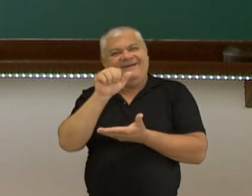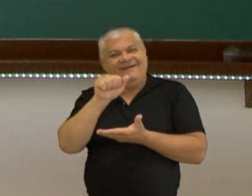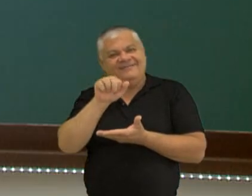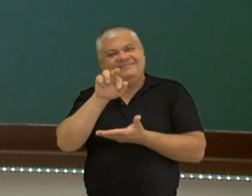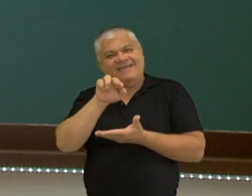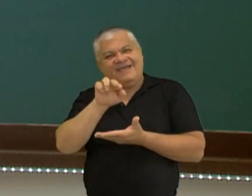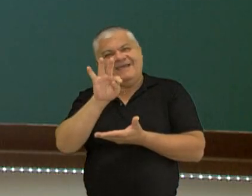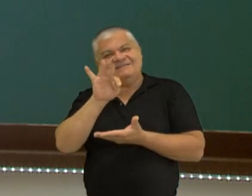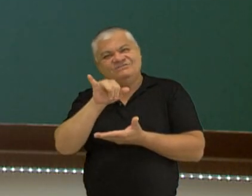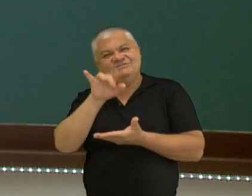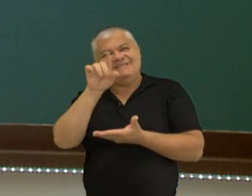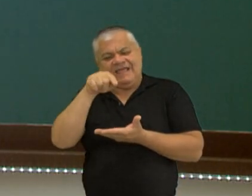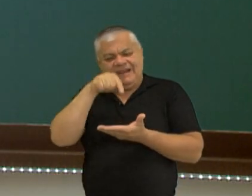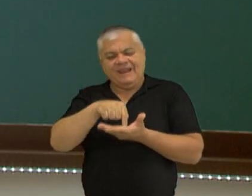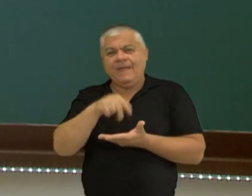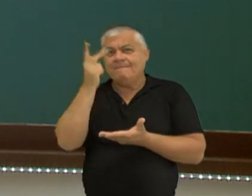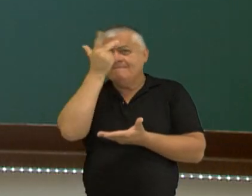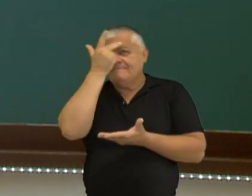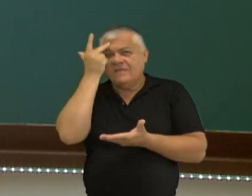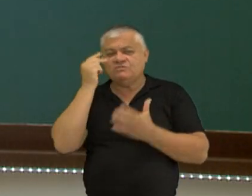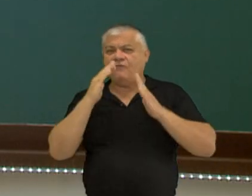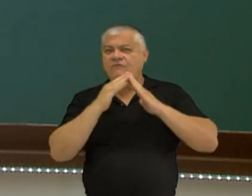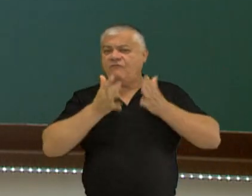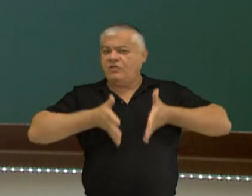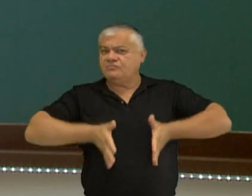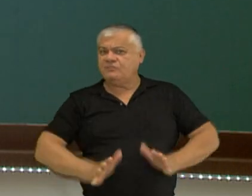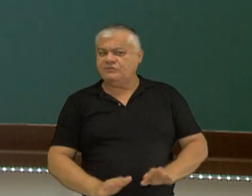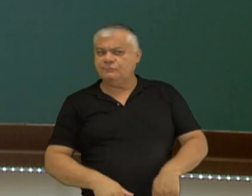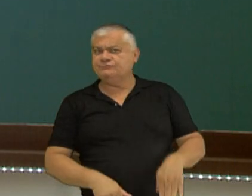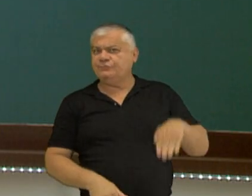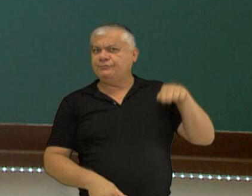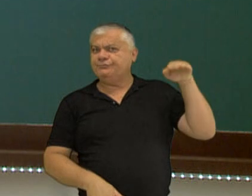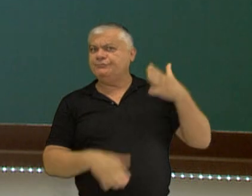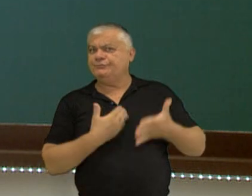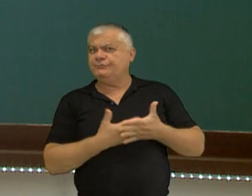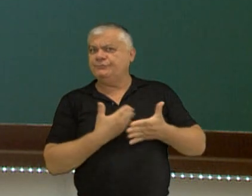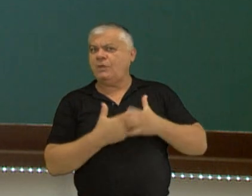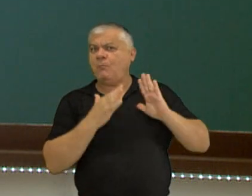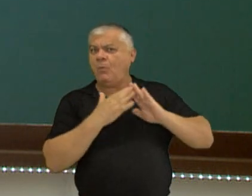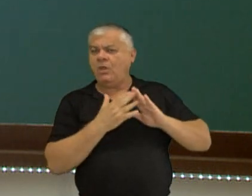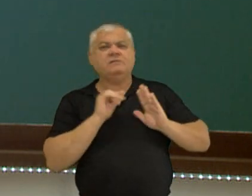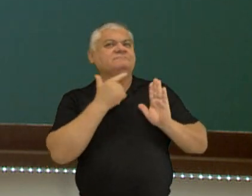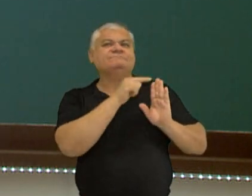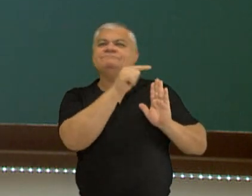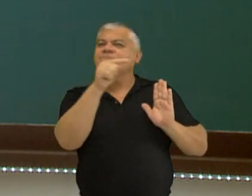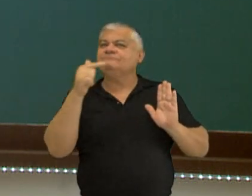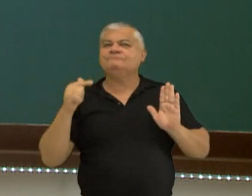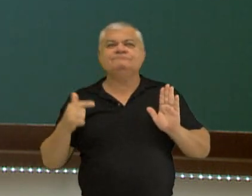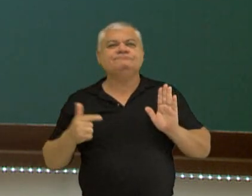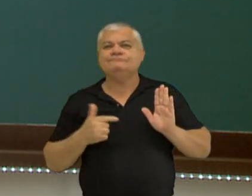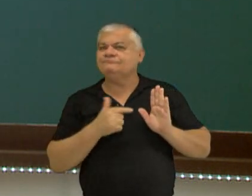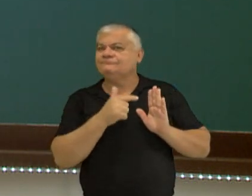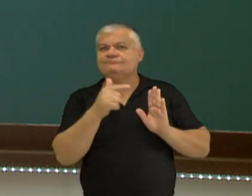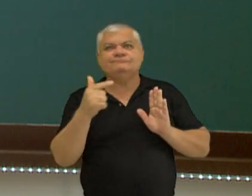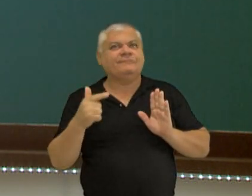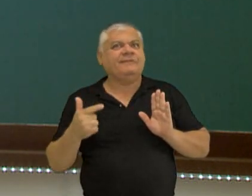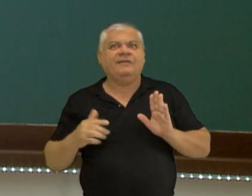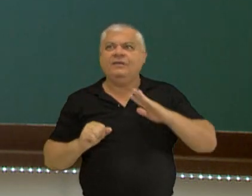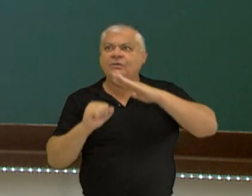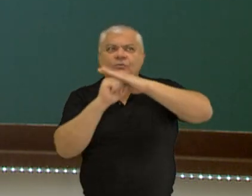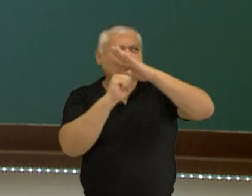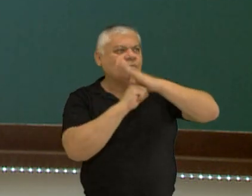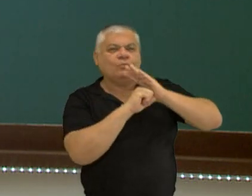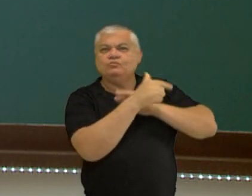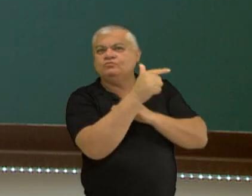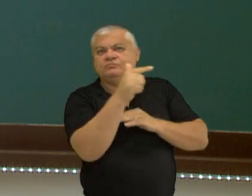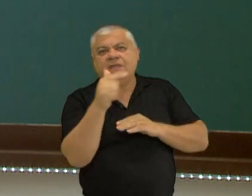não existem pessoas que moram, que nasceram, que cresceram, que estudam, né? Não tem nada dessa estrutura que tem nos outros